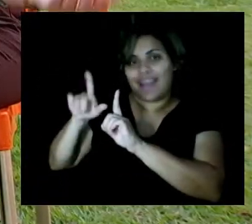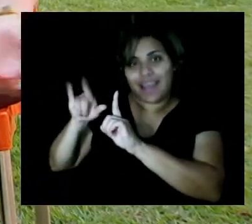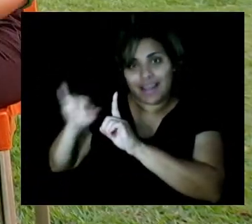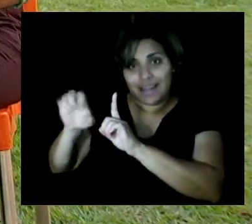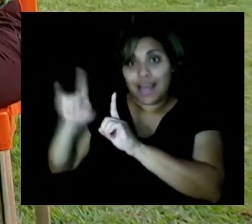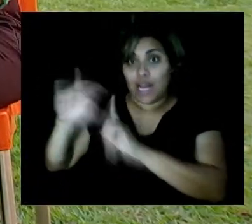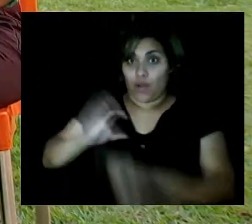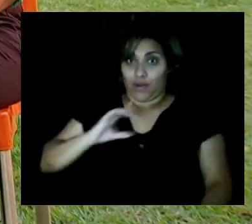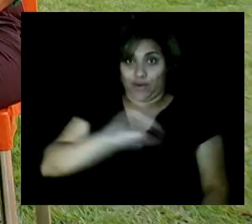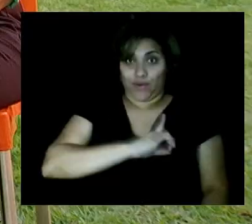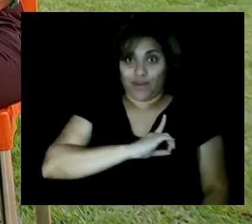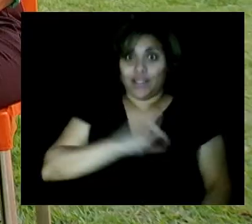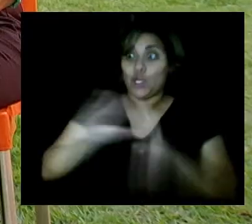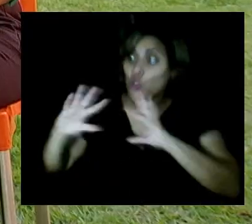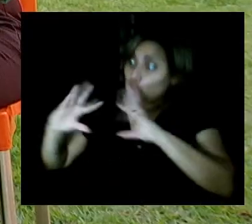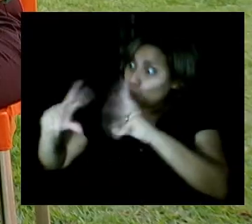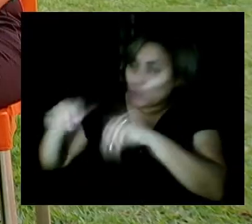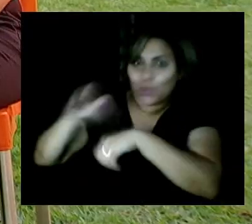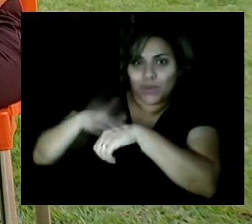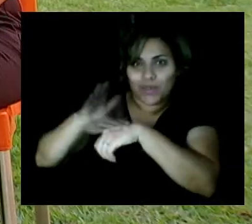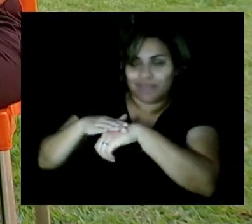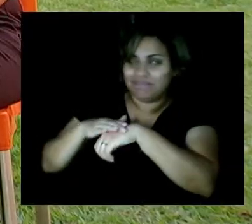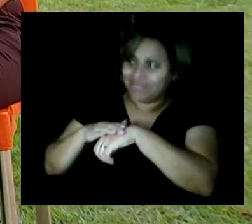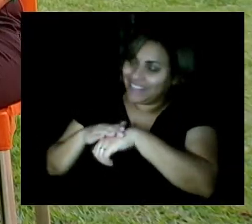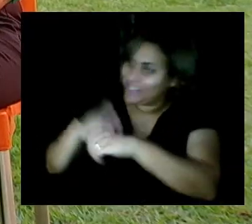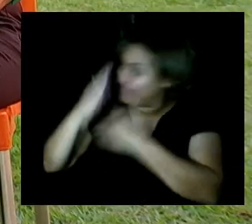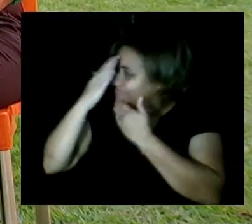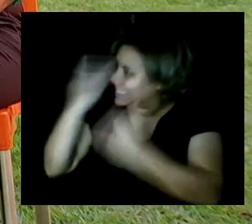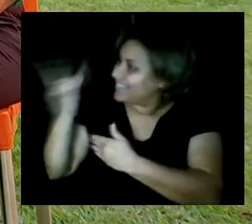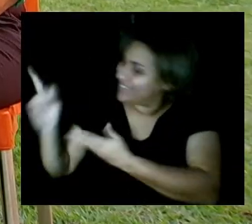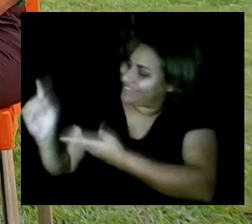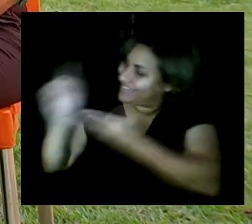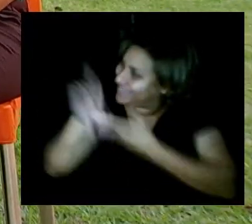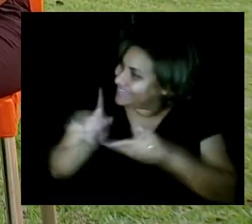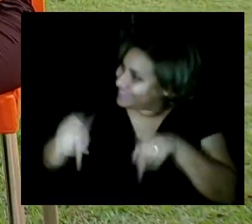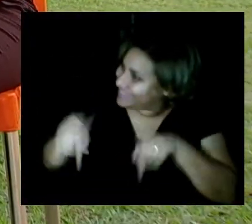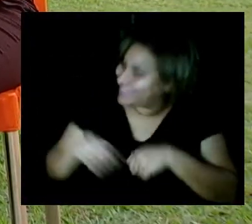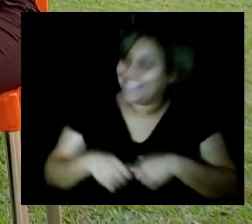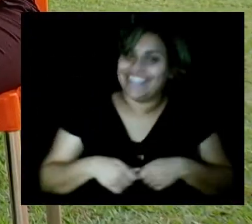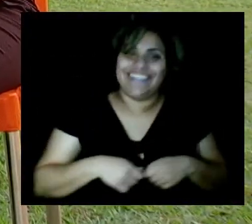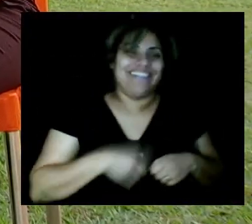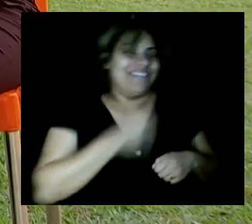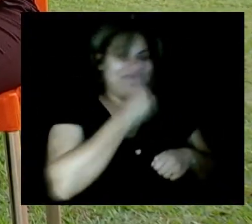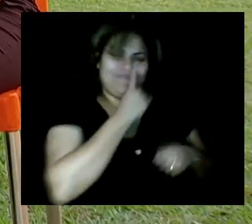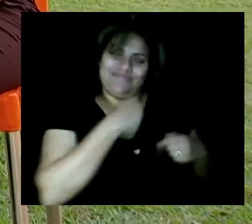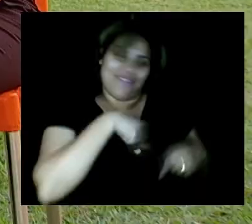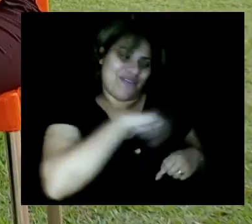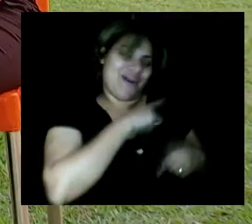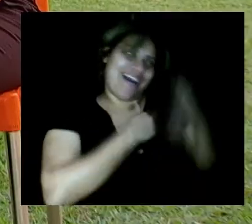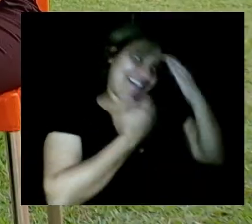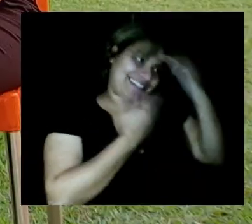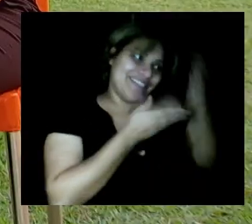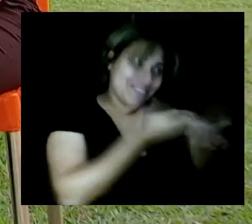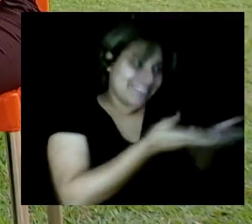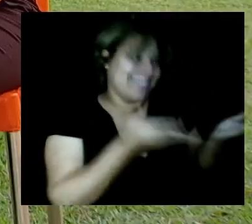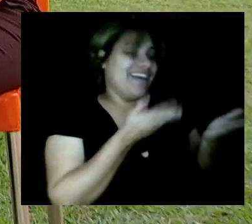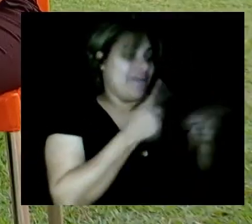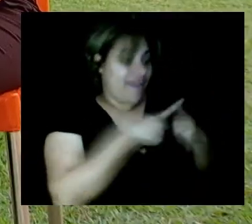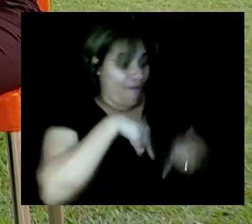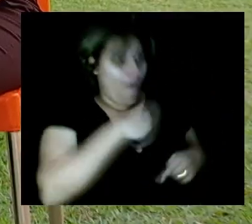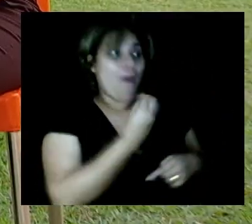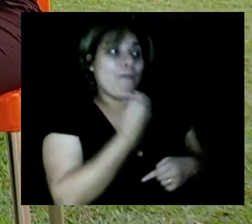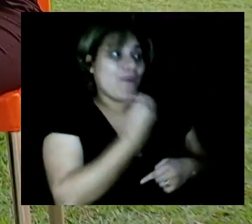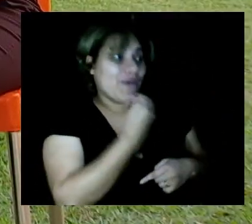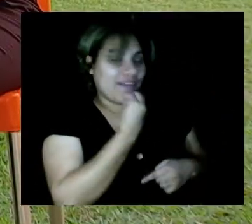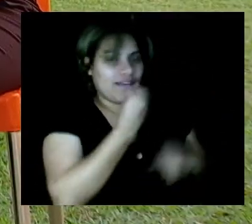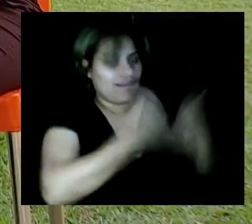da entidade. Muito obrigada por receber a gente aqui. Nós que agradecemos, né, por poder ter essa oportunidade de falar um pouco mais